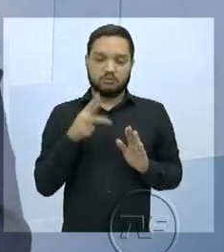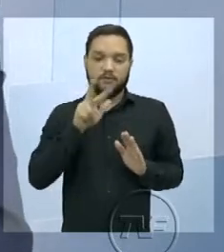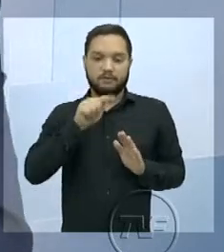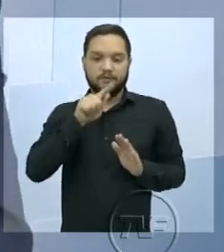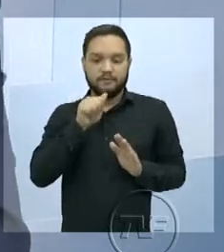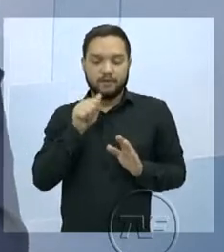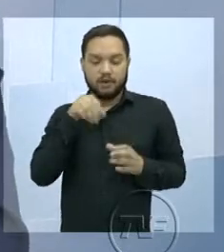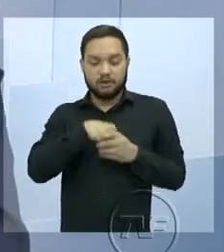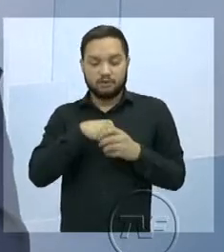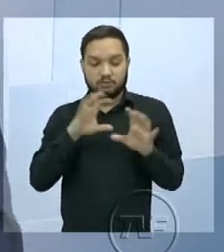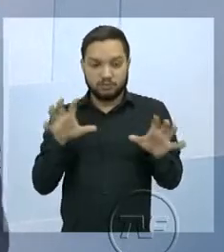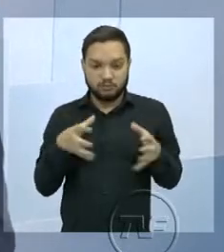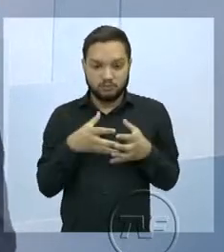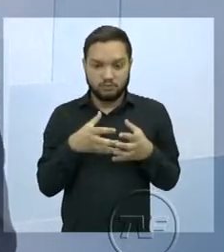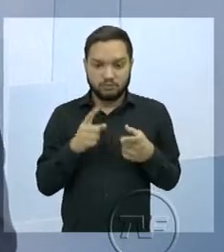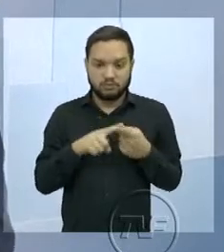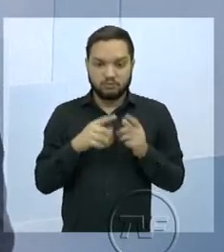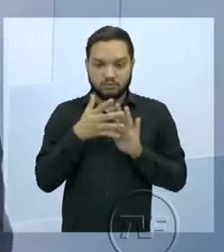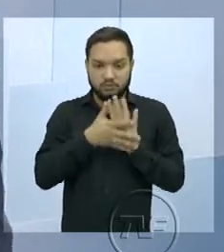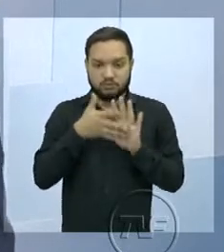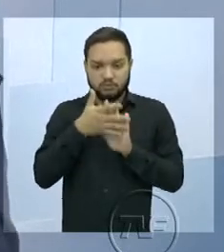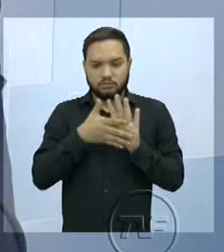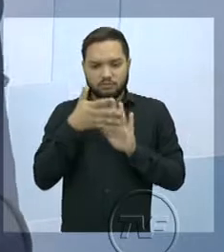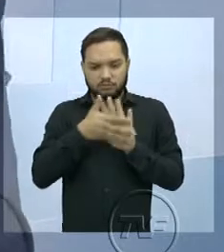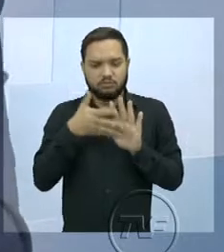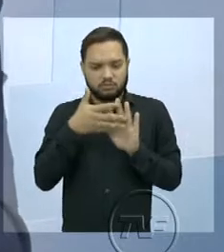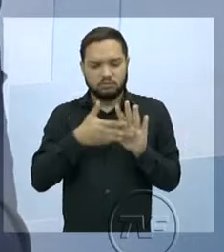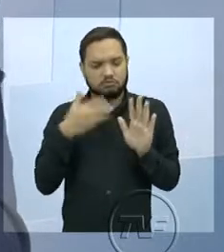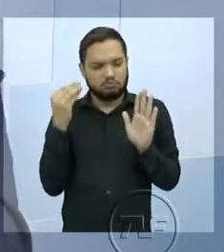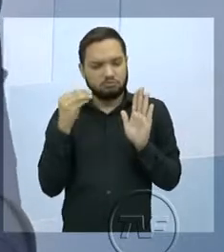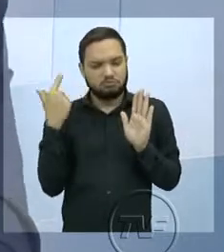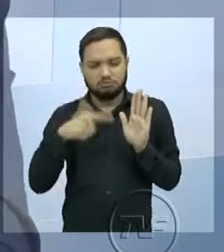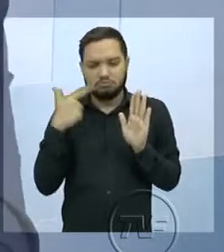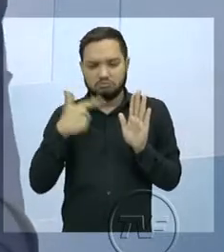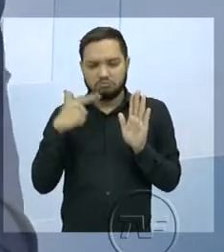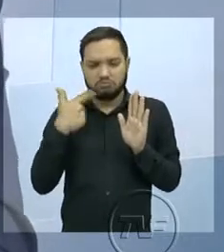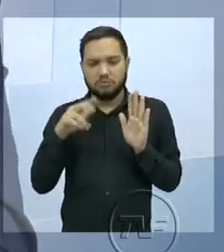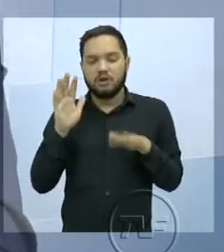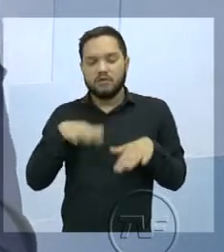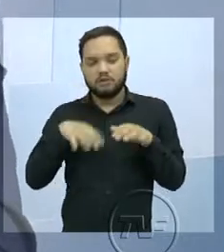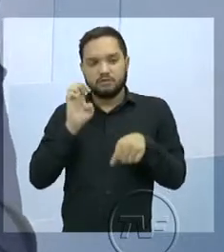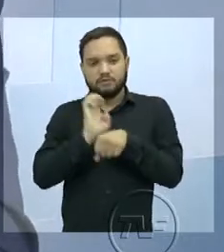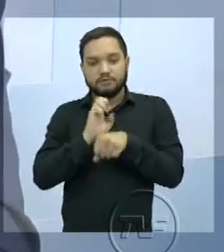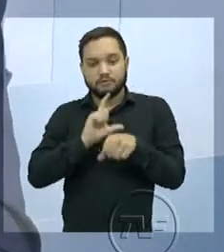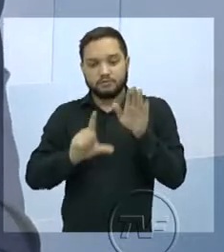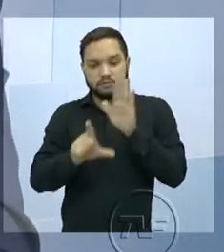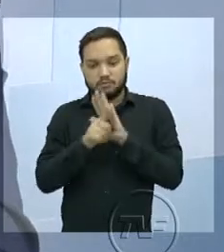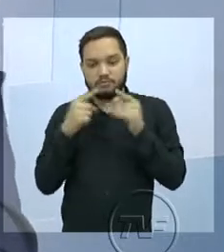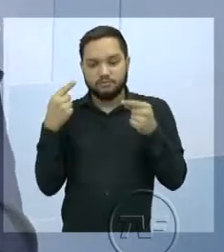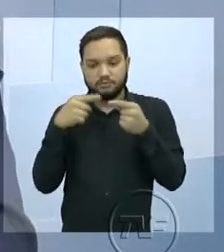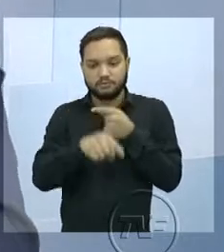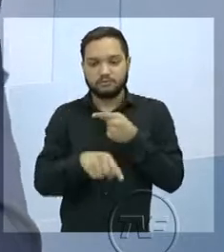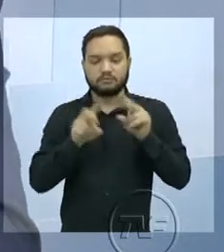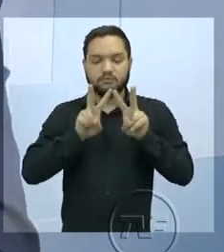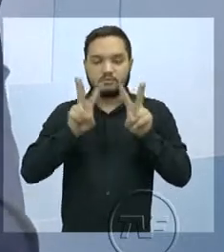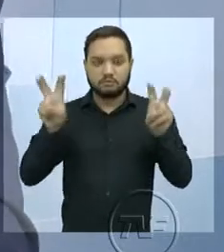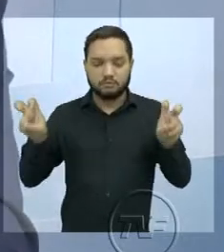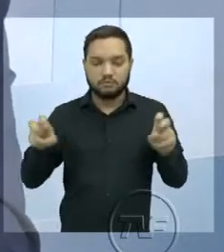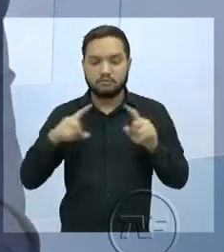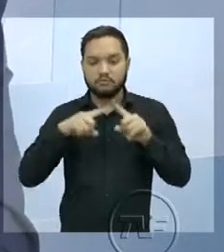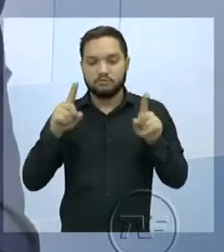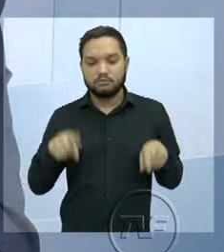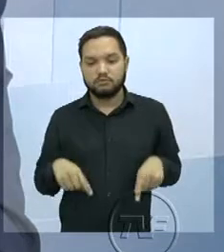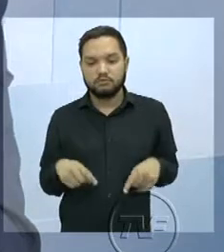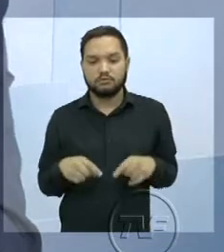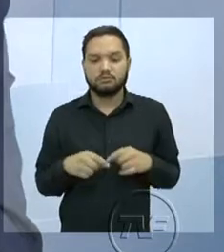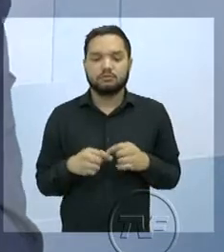original, ele foi omisso em questões que, inclusive, entram em conflito com a lei estadual, que prevê a questão de projetos